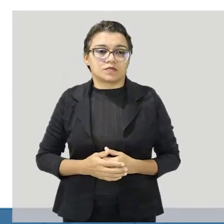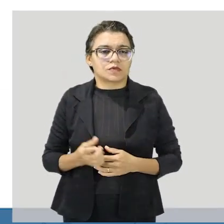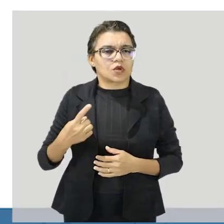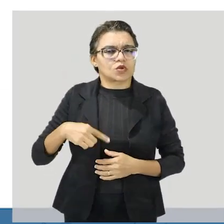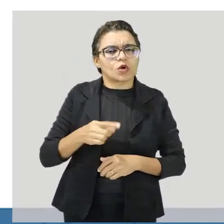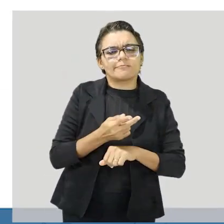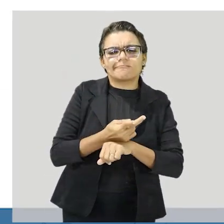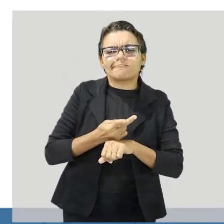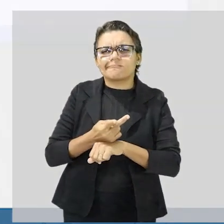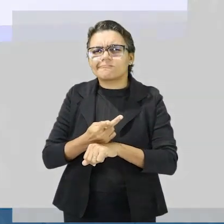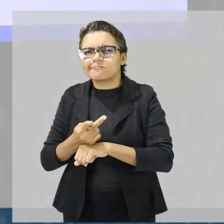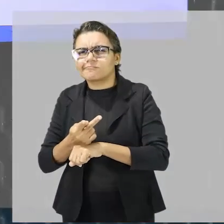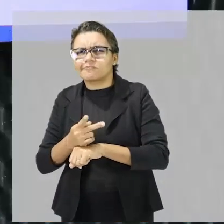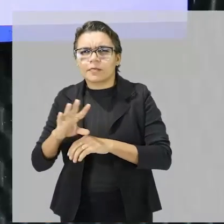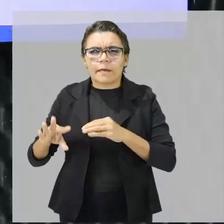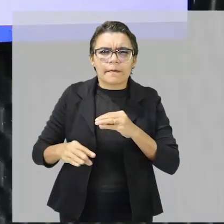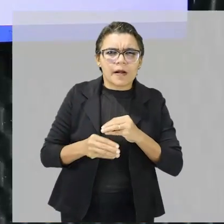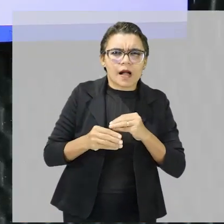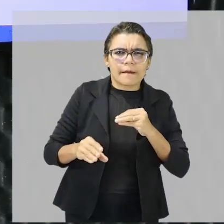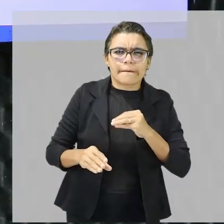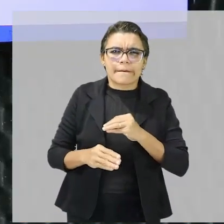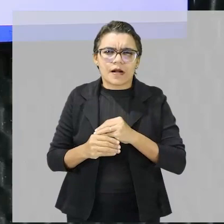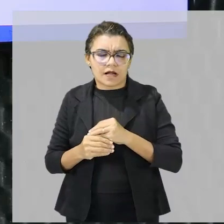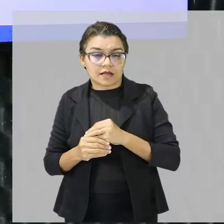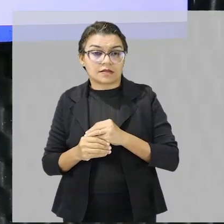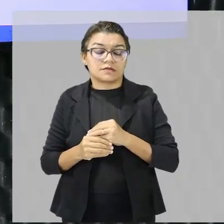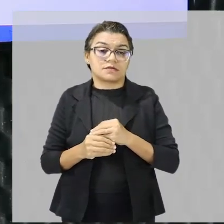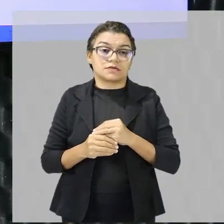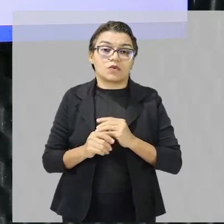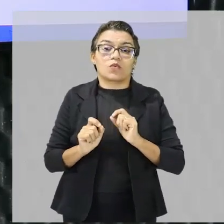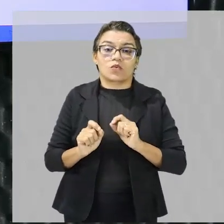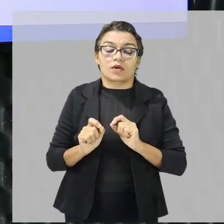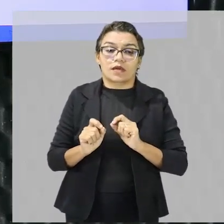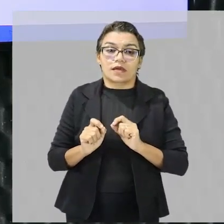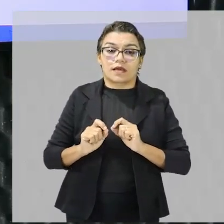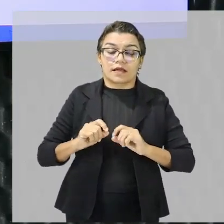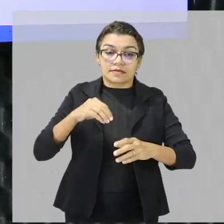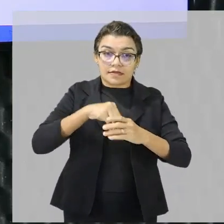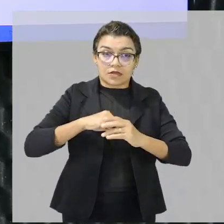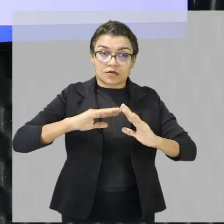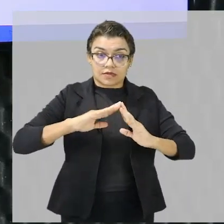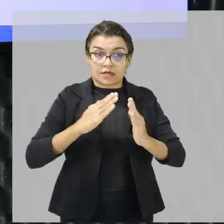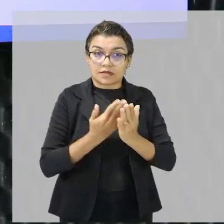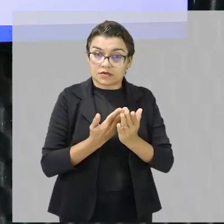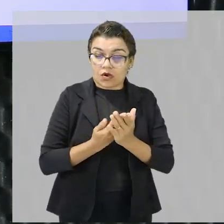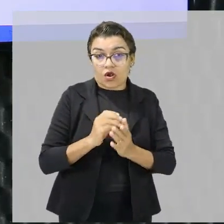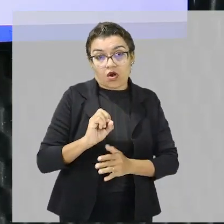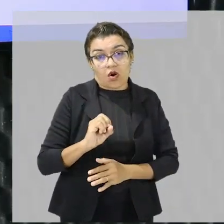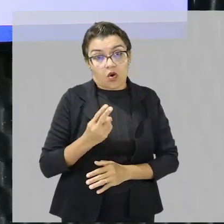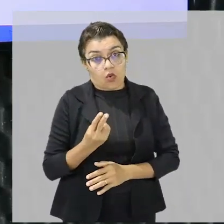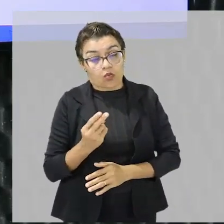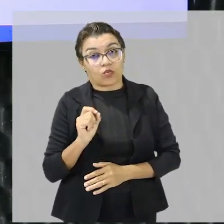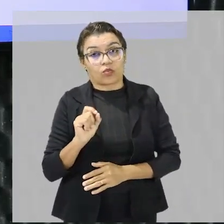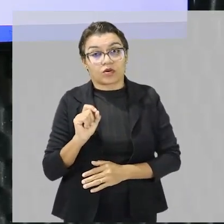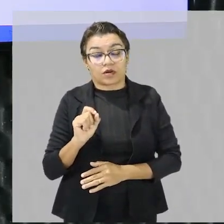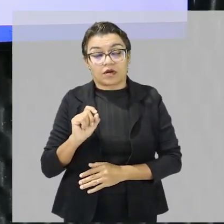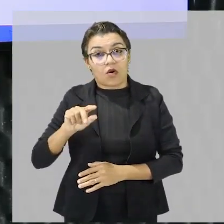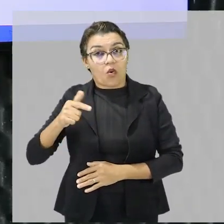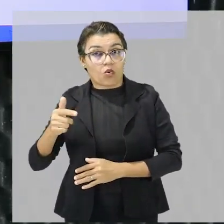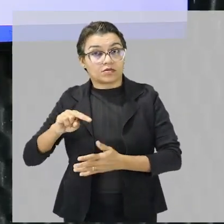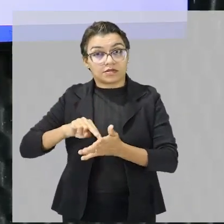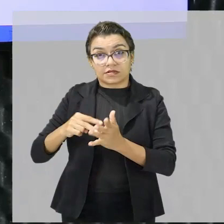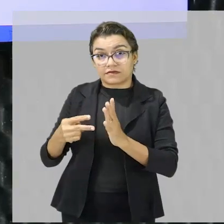procurar encaixar esta citação, esta expressão, dentro da escola ou daquilo que significa